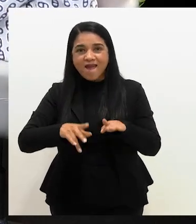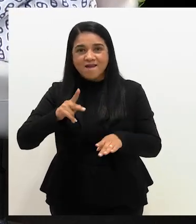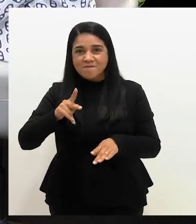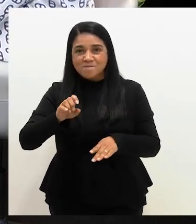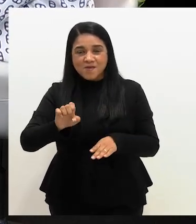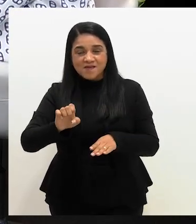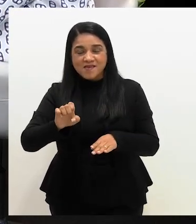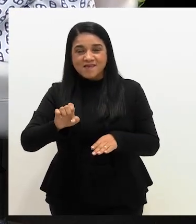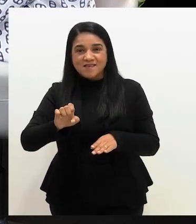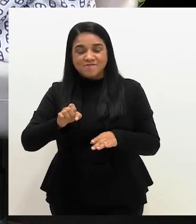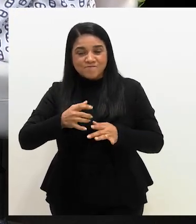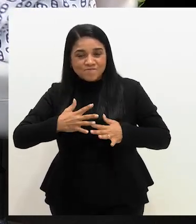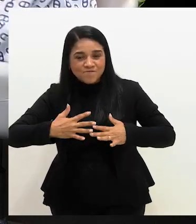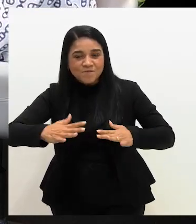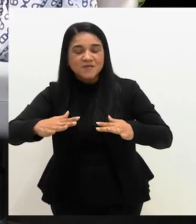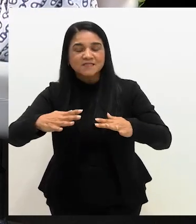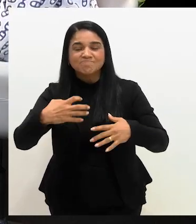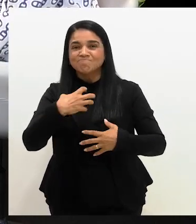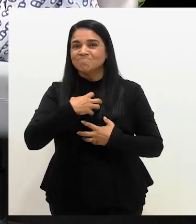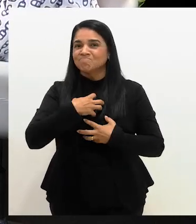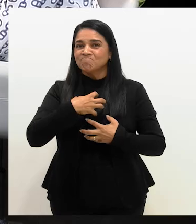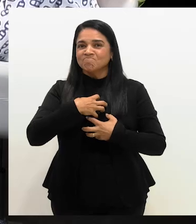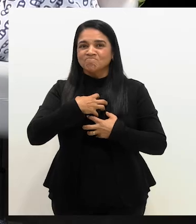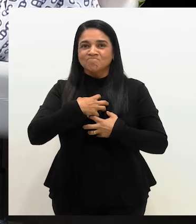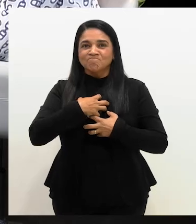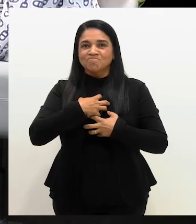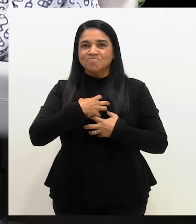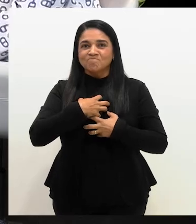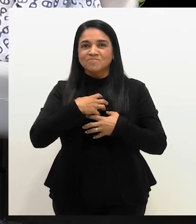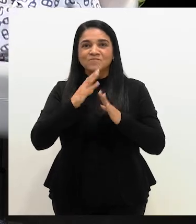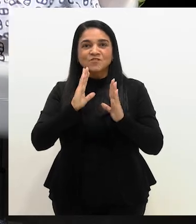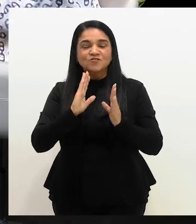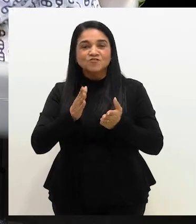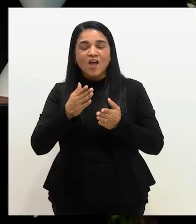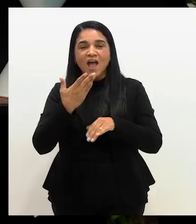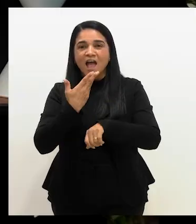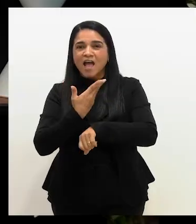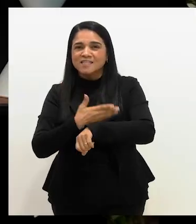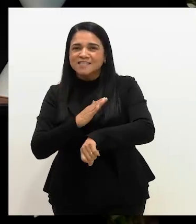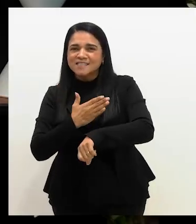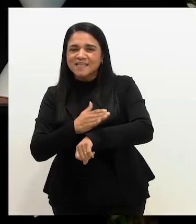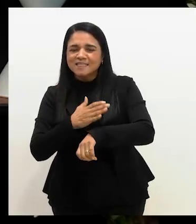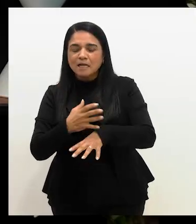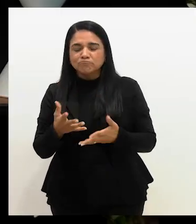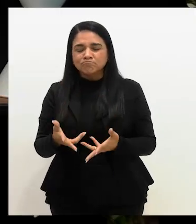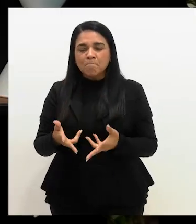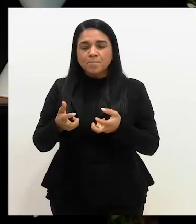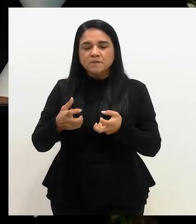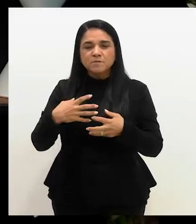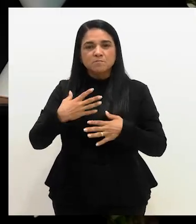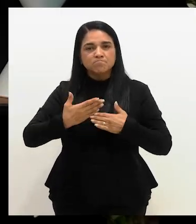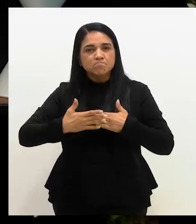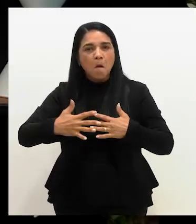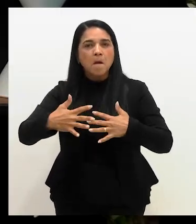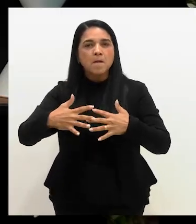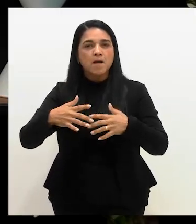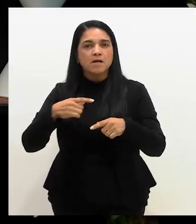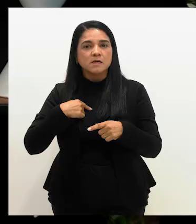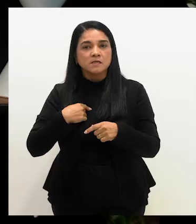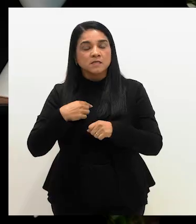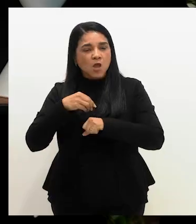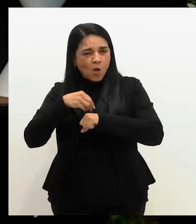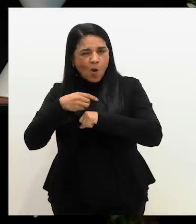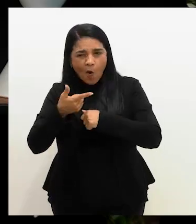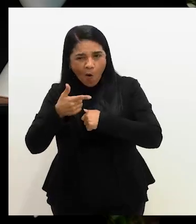pés descalços aqui, essa vibração já é suficiente para quem está com os seus pés treinados e consegue. Tem